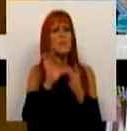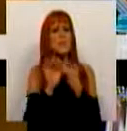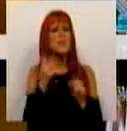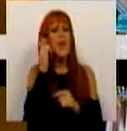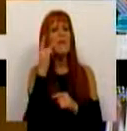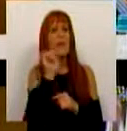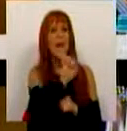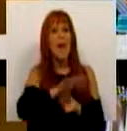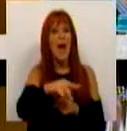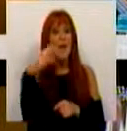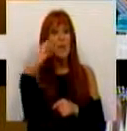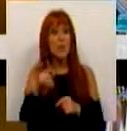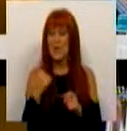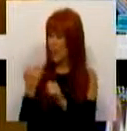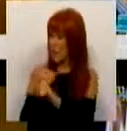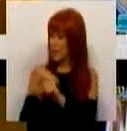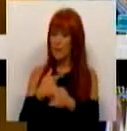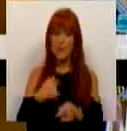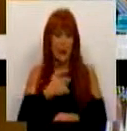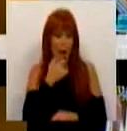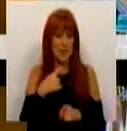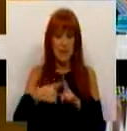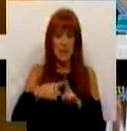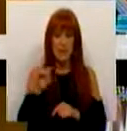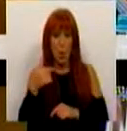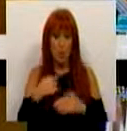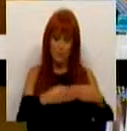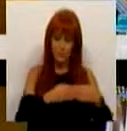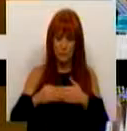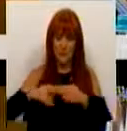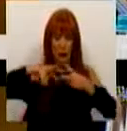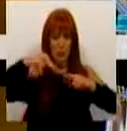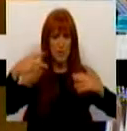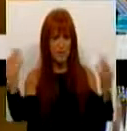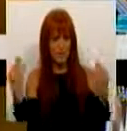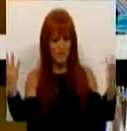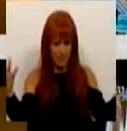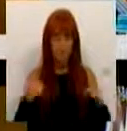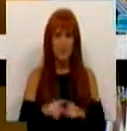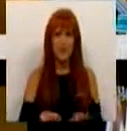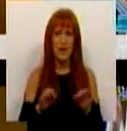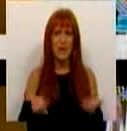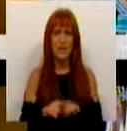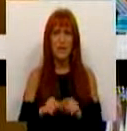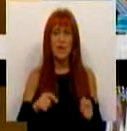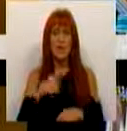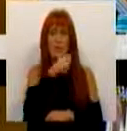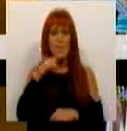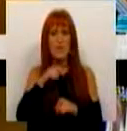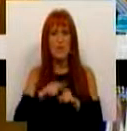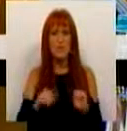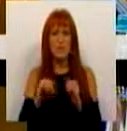vive nos parques naturais, é uma atividade que só beneficia se for liderada pelas autarquias. O mesmo é válido para a ciência,